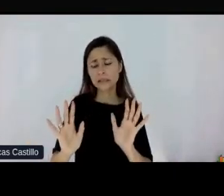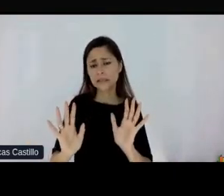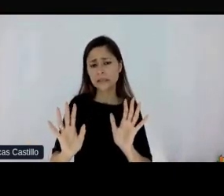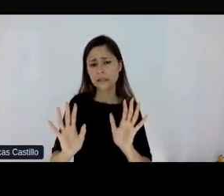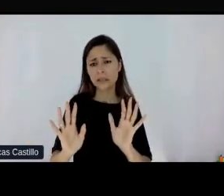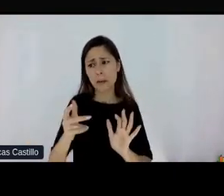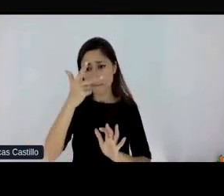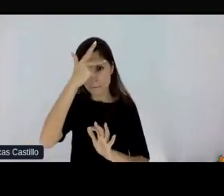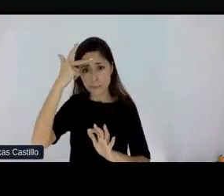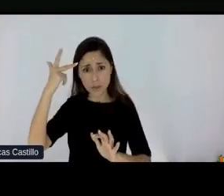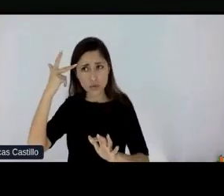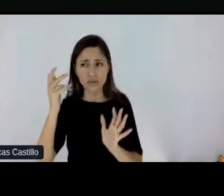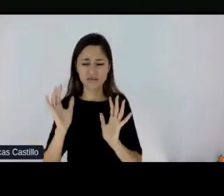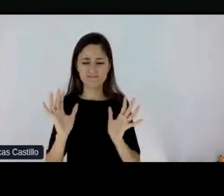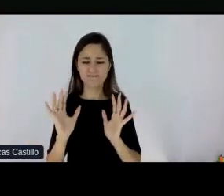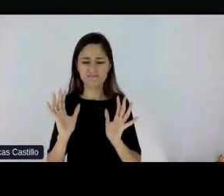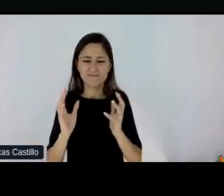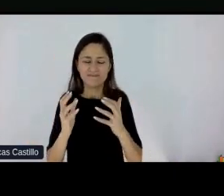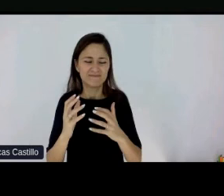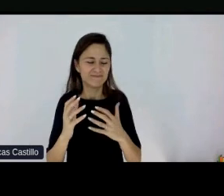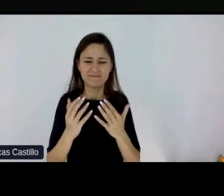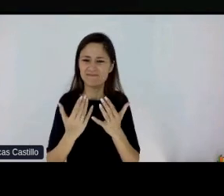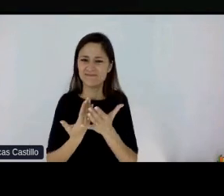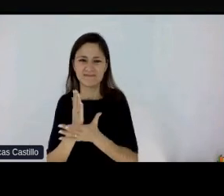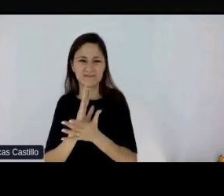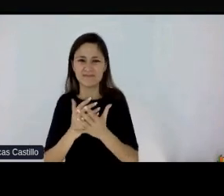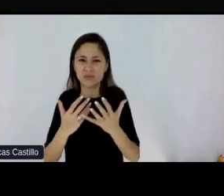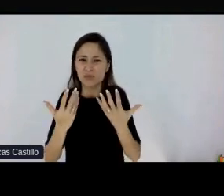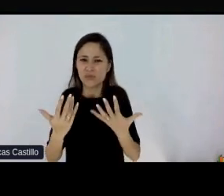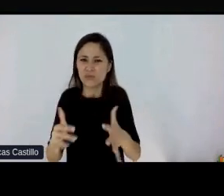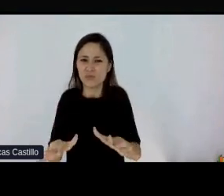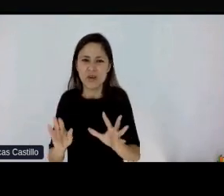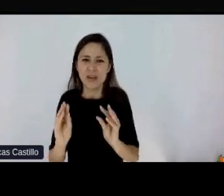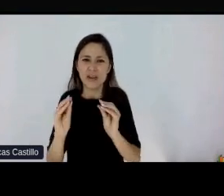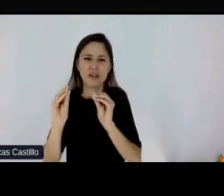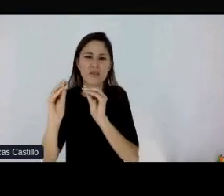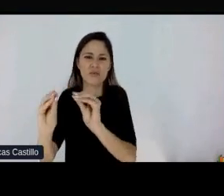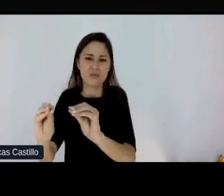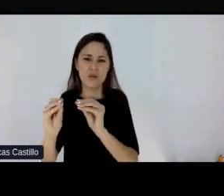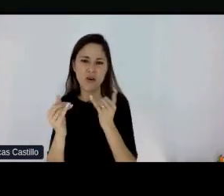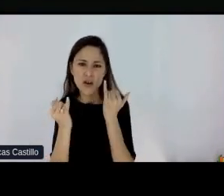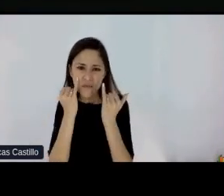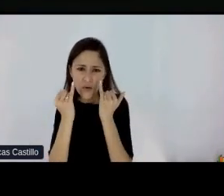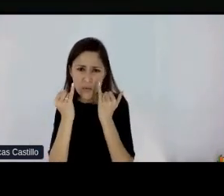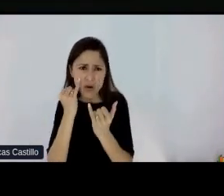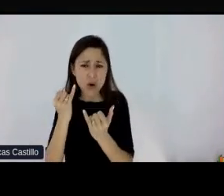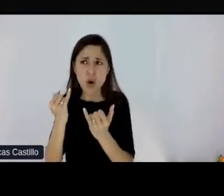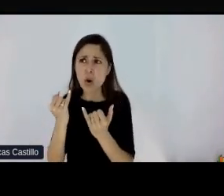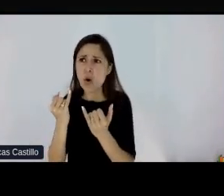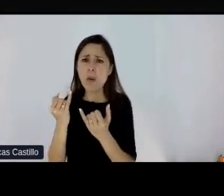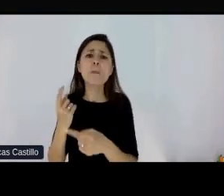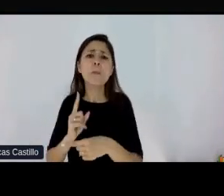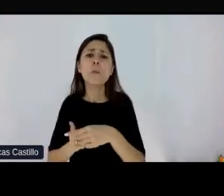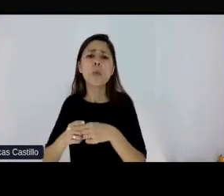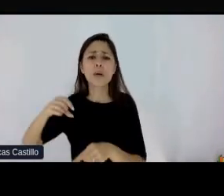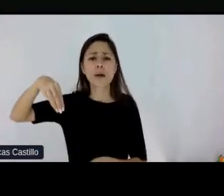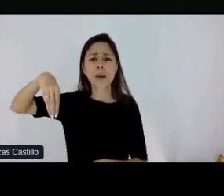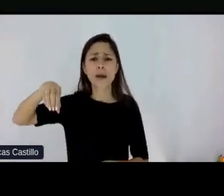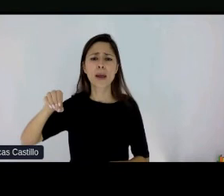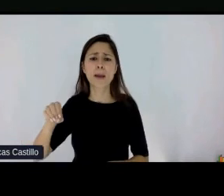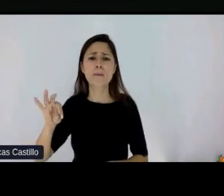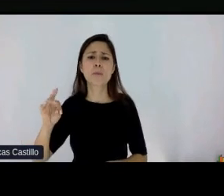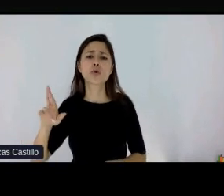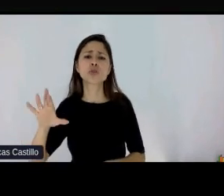estiver se sentindo desconfortável naquele momento de informar o sexo dela, seja por qualquer motivo, dela ter alguma